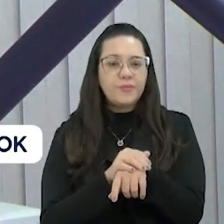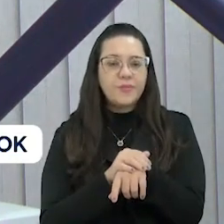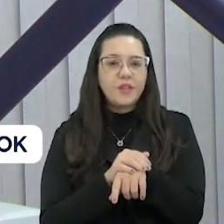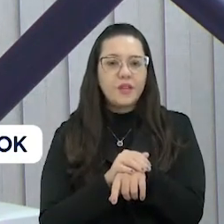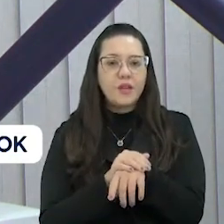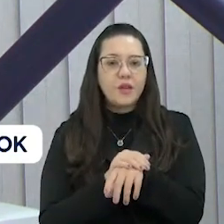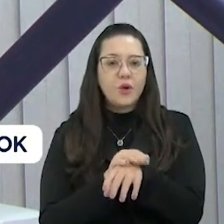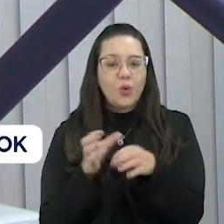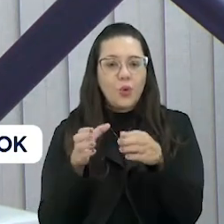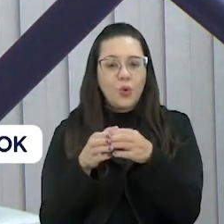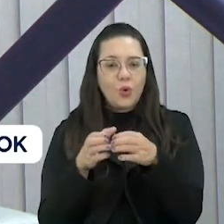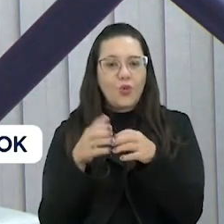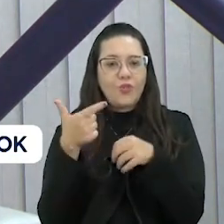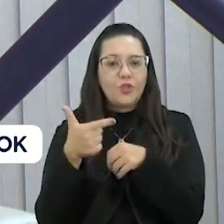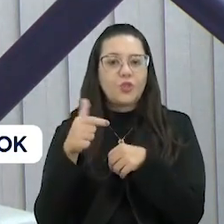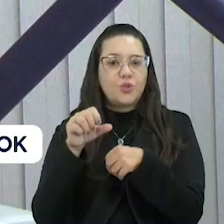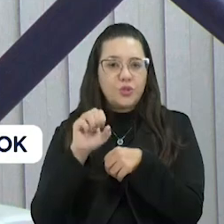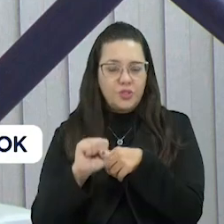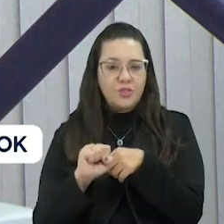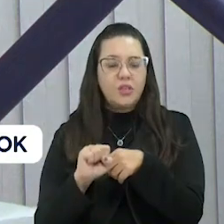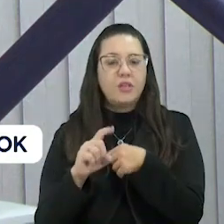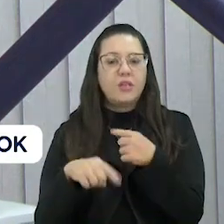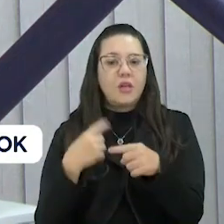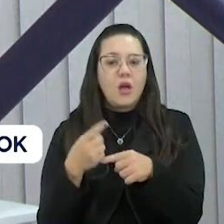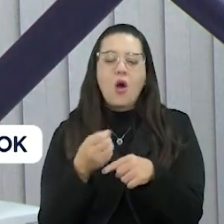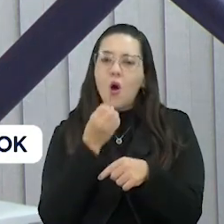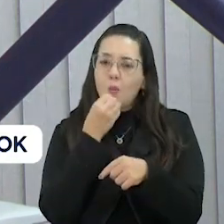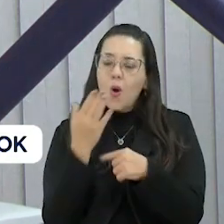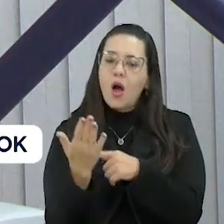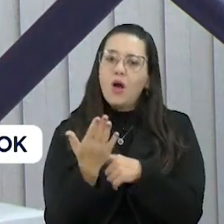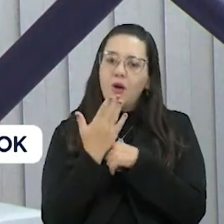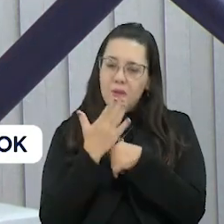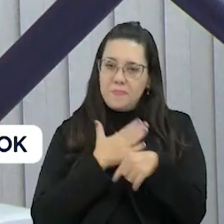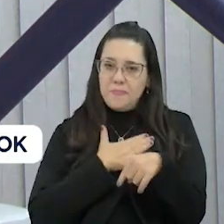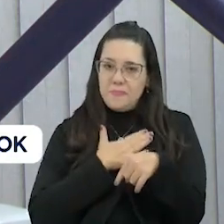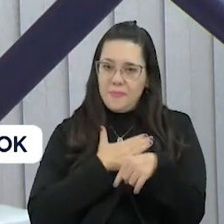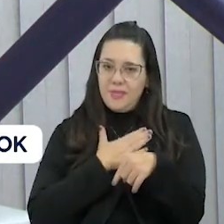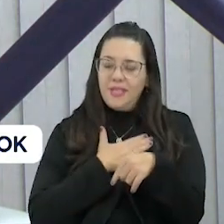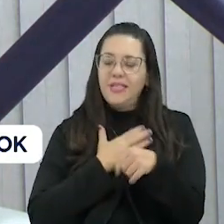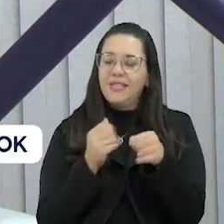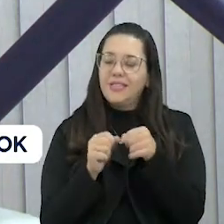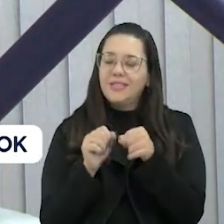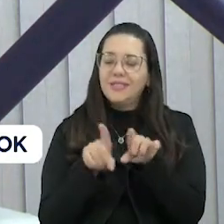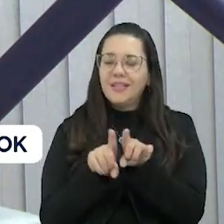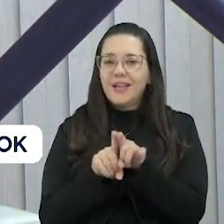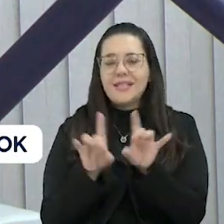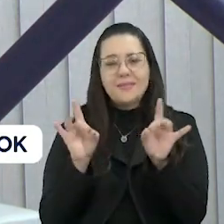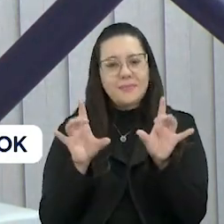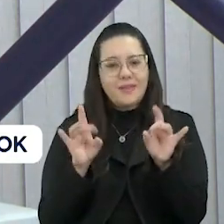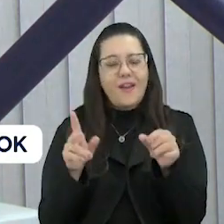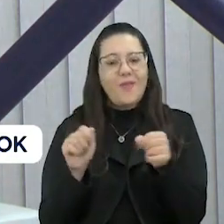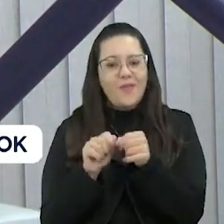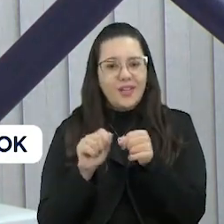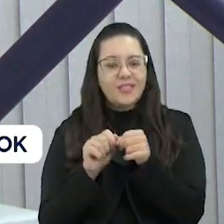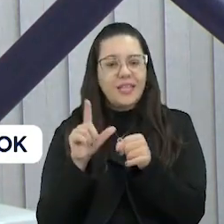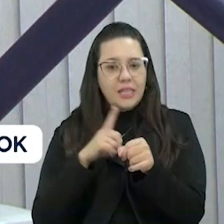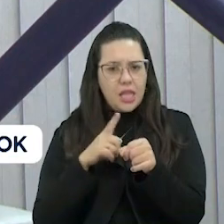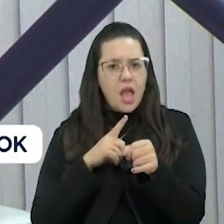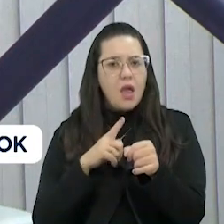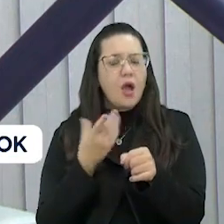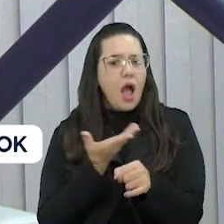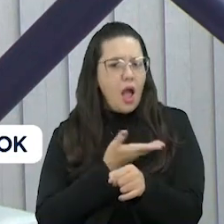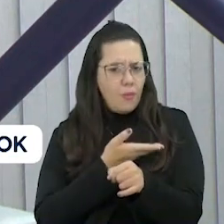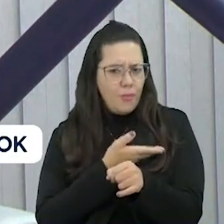28. Foi uma excelente época para mim, foi um trabalho muito agradável de se fazer. Tenho muitos amigos lá até